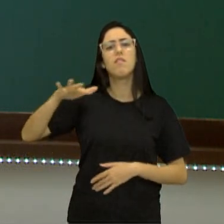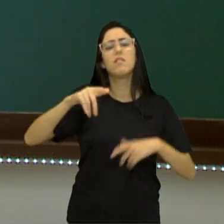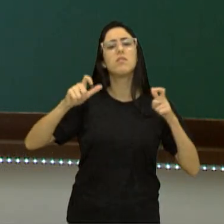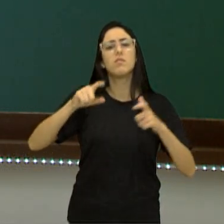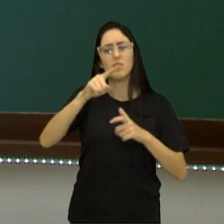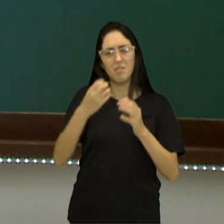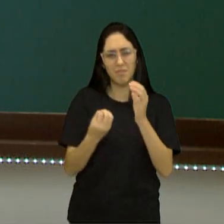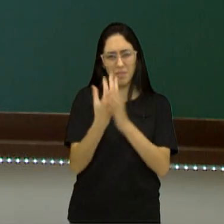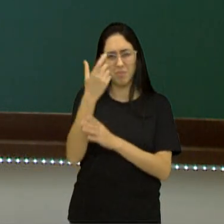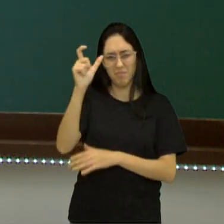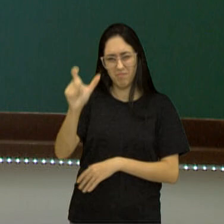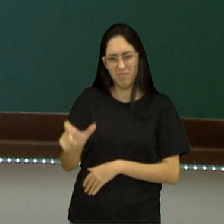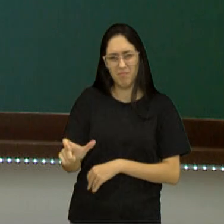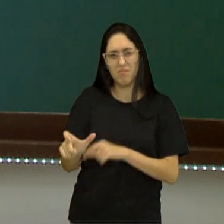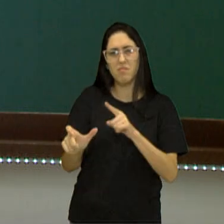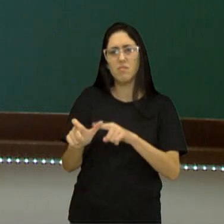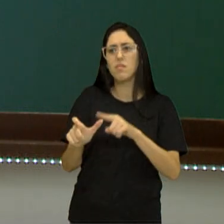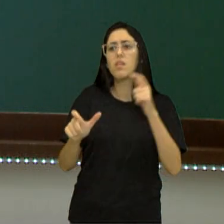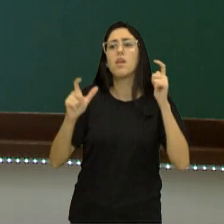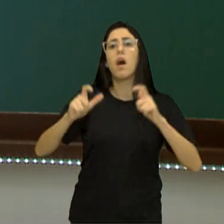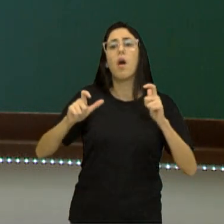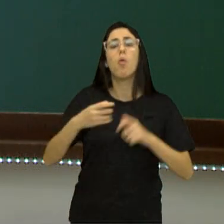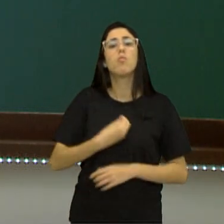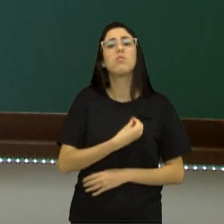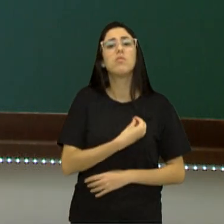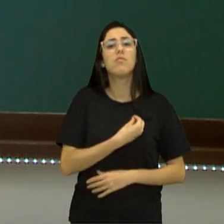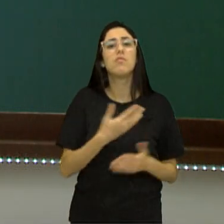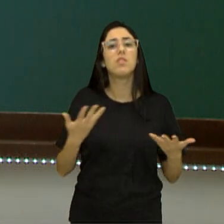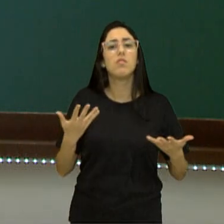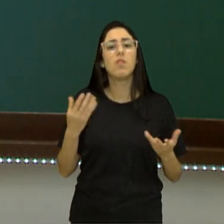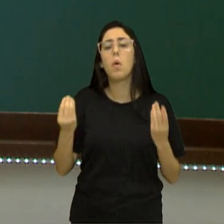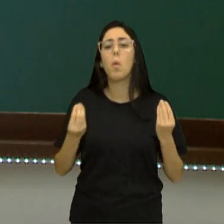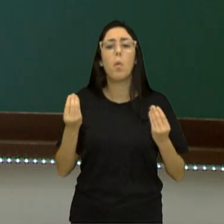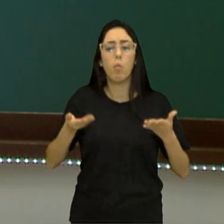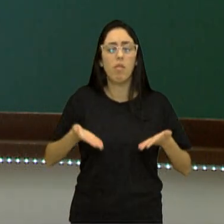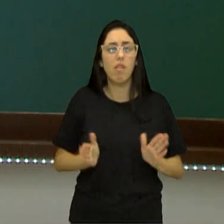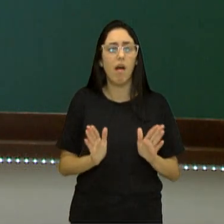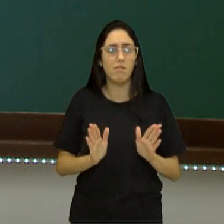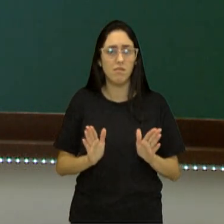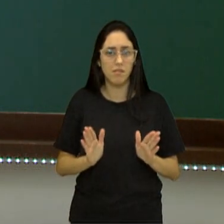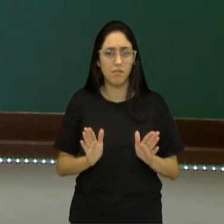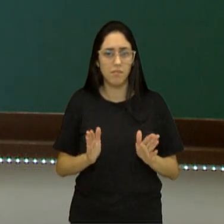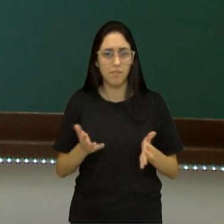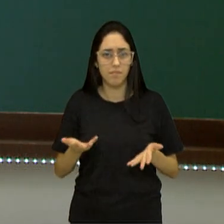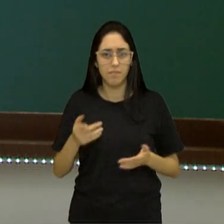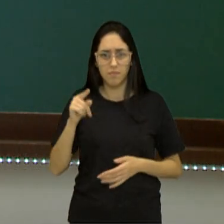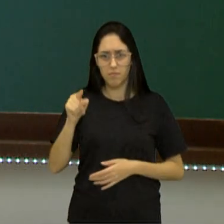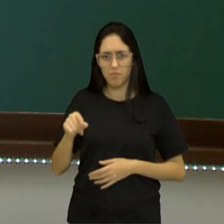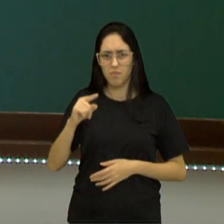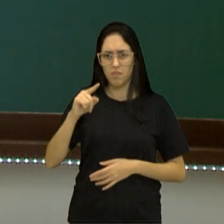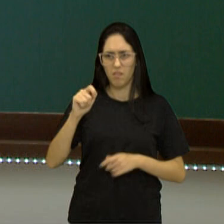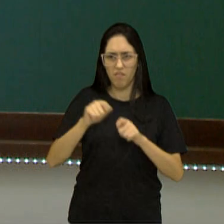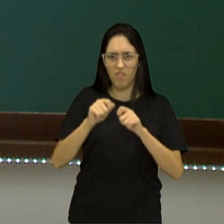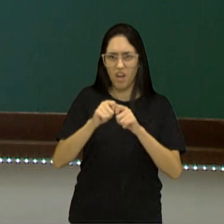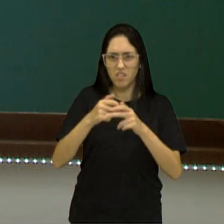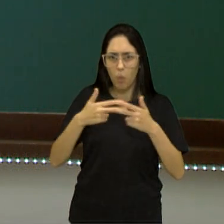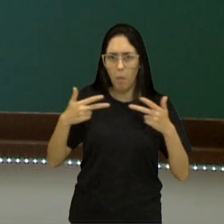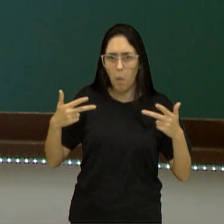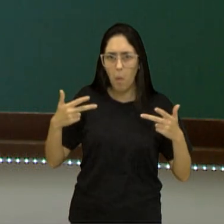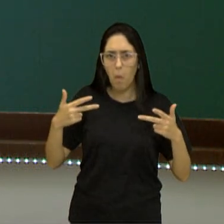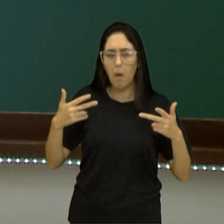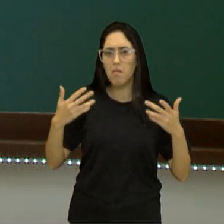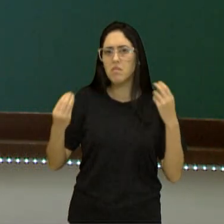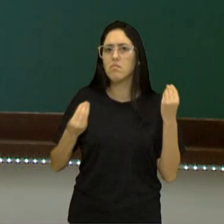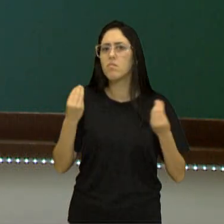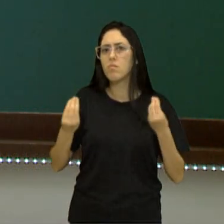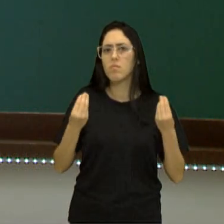ser que você criou? Como que ele se desenvolve? Como ele nasce? Ele faz alguma coisa para o ser humano?